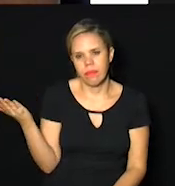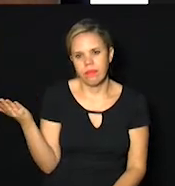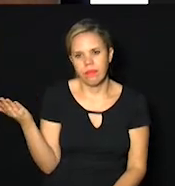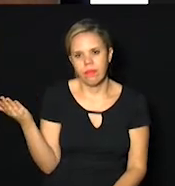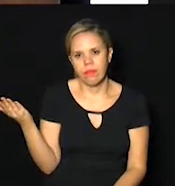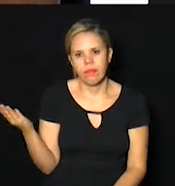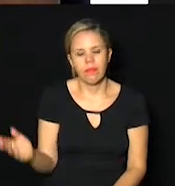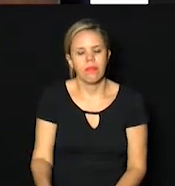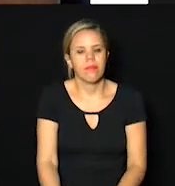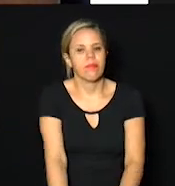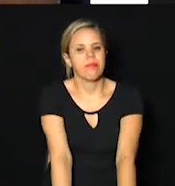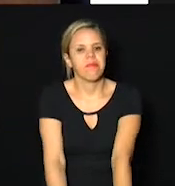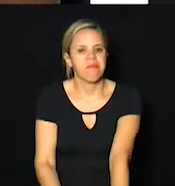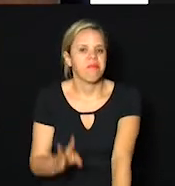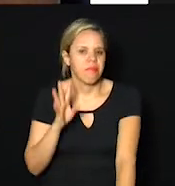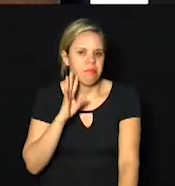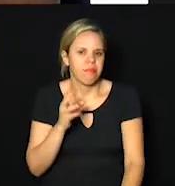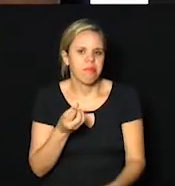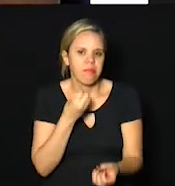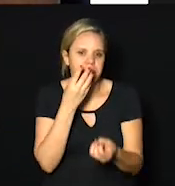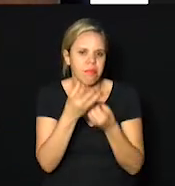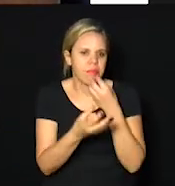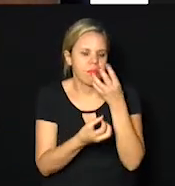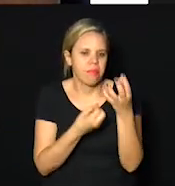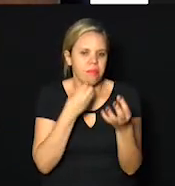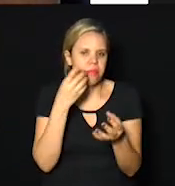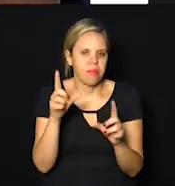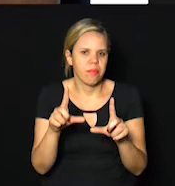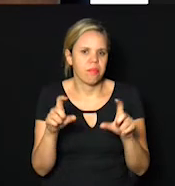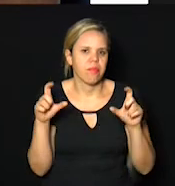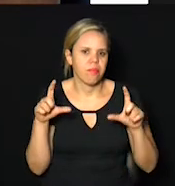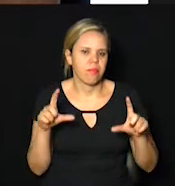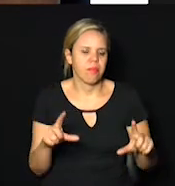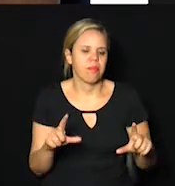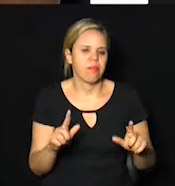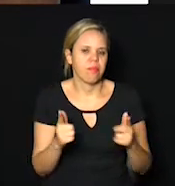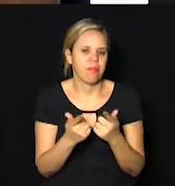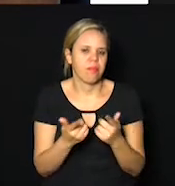O Obama é um cara bom de convencimento. Me mandaram uma foto aqui no grupo da...